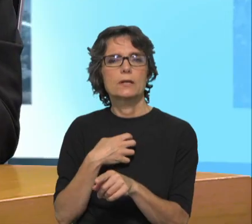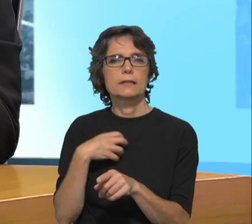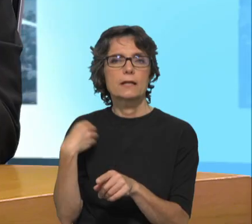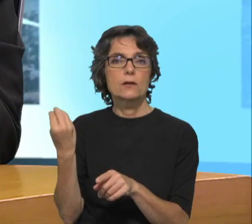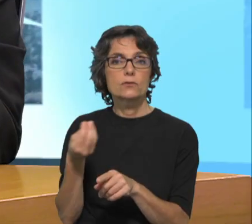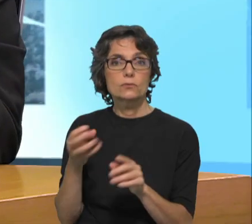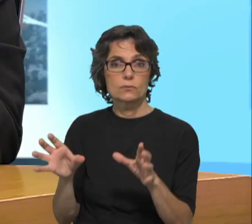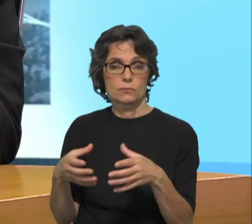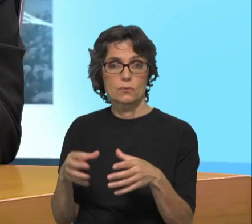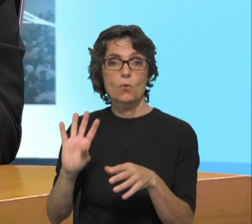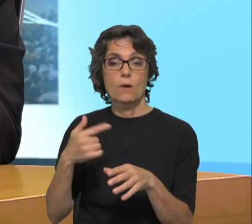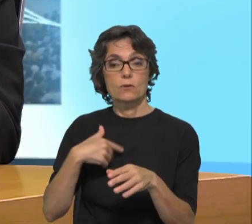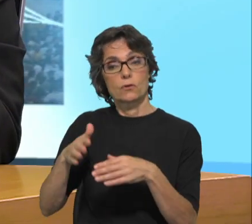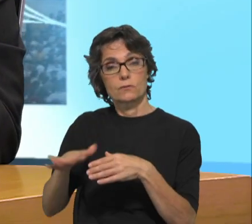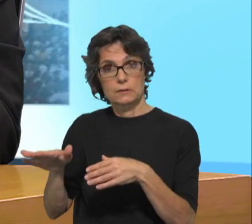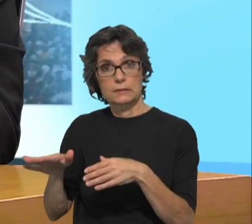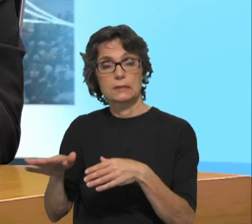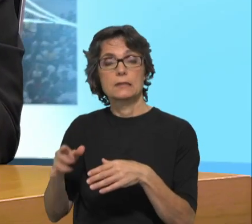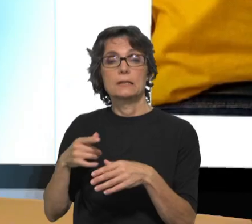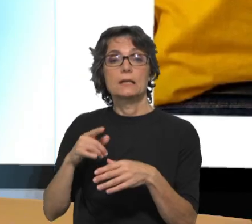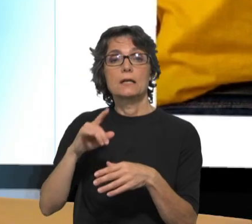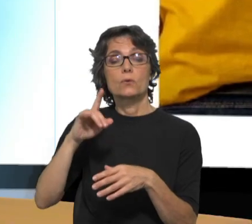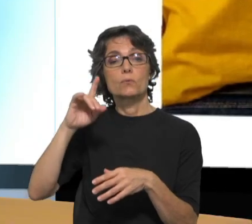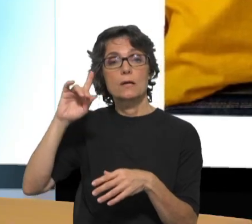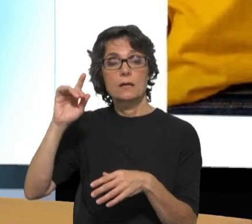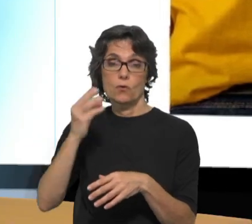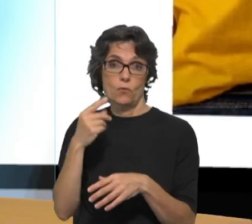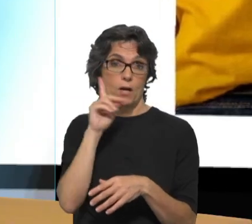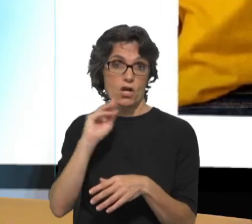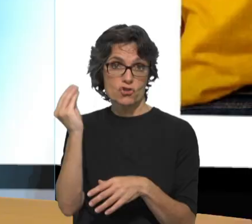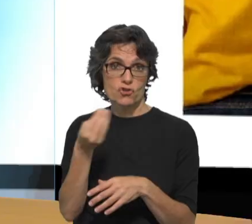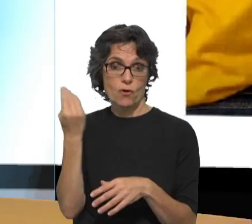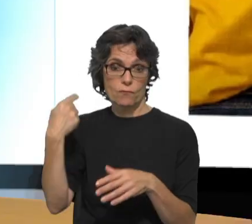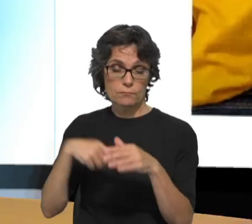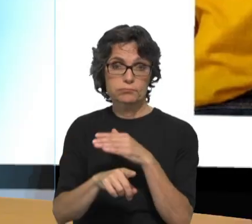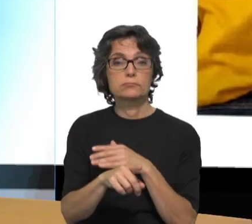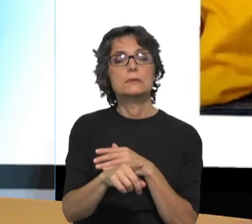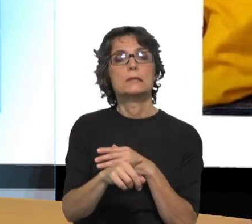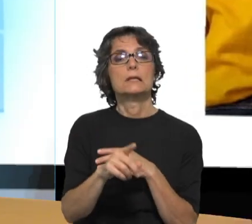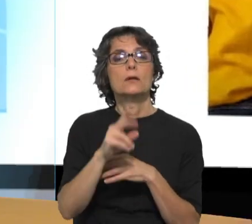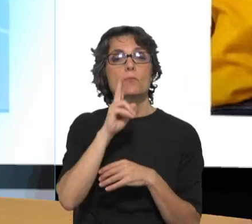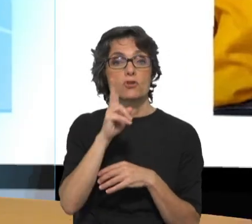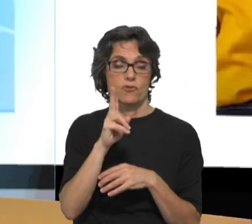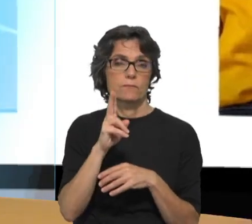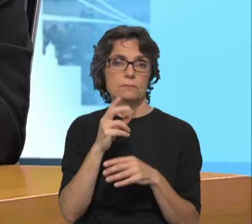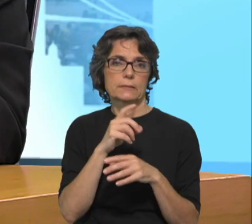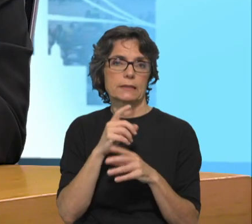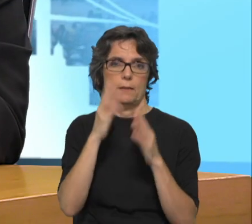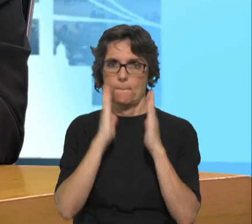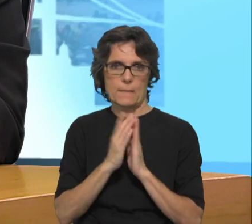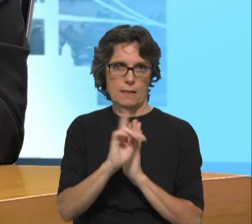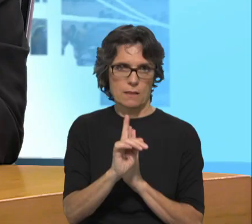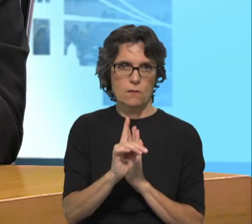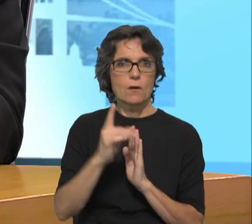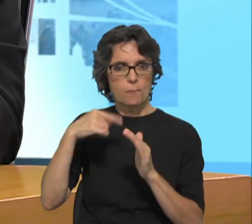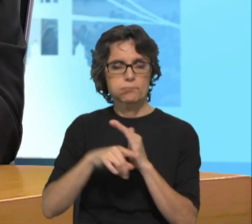minha saída. Entrou uma jovem, a Catarina, para diretora, que já constituiu a sua equipa. Uma jovem leiga. Sim, uma jovem leiga.